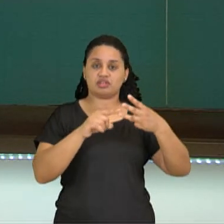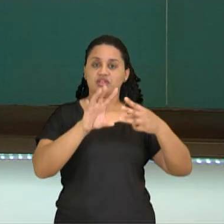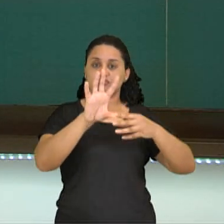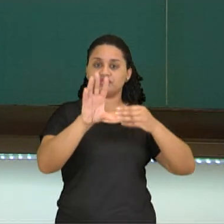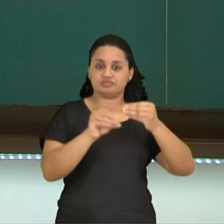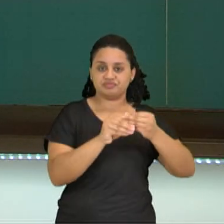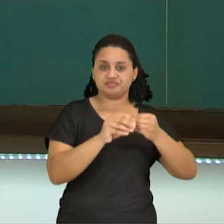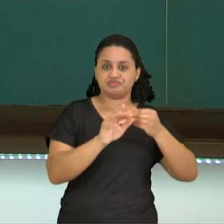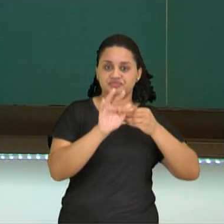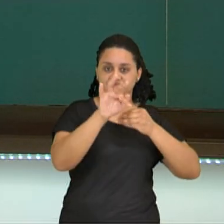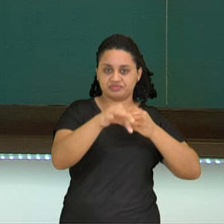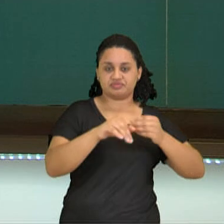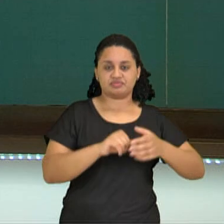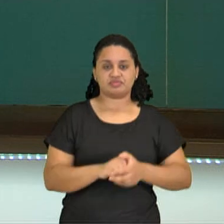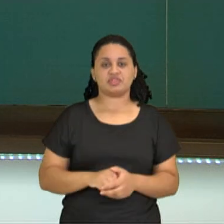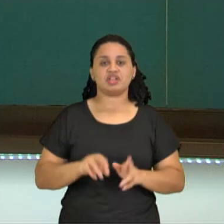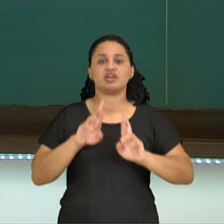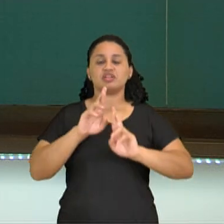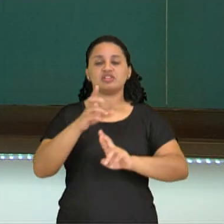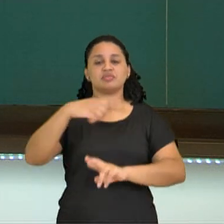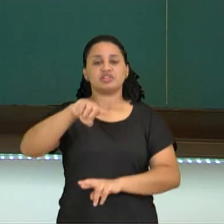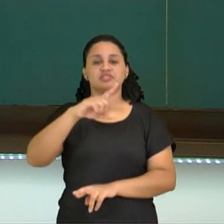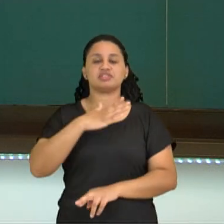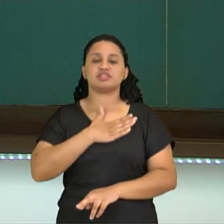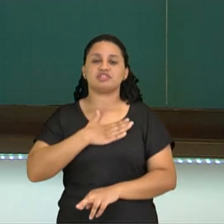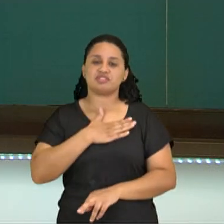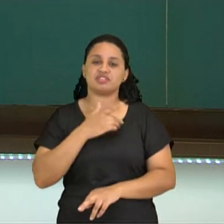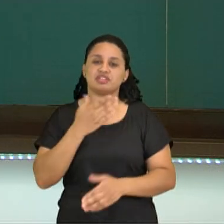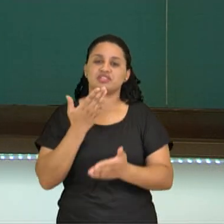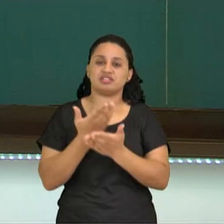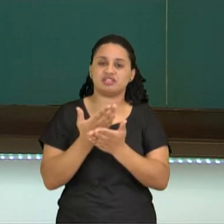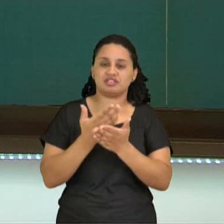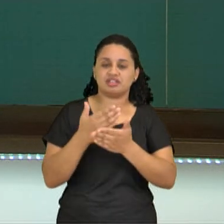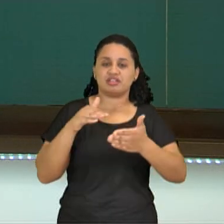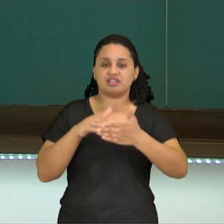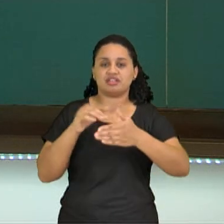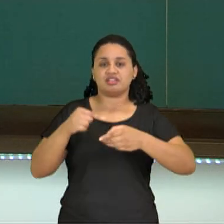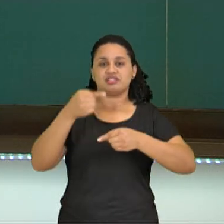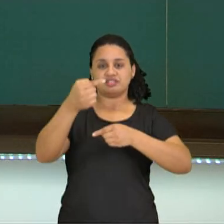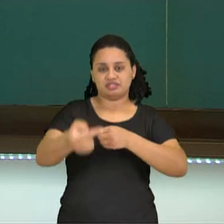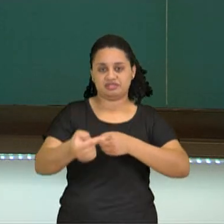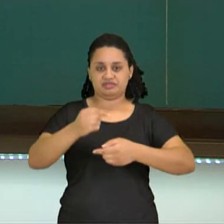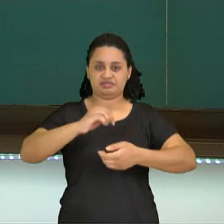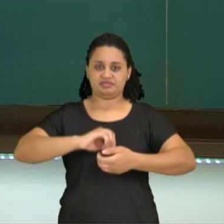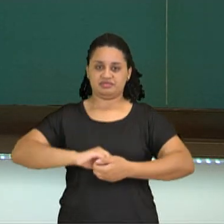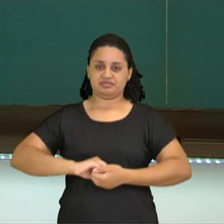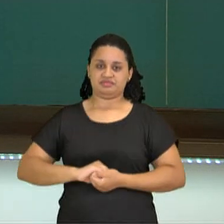conclusão. Espero que vocês tenham gostado desta aula e até breve.